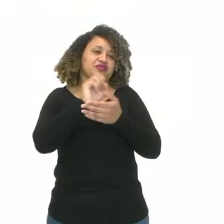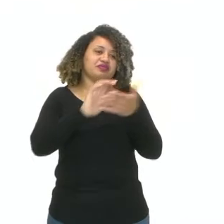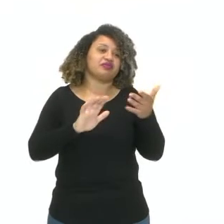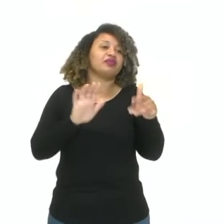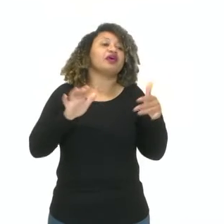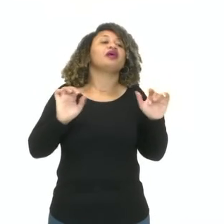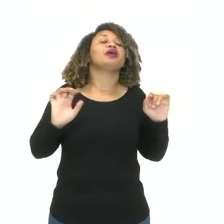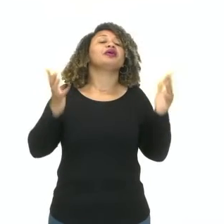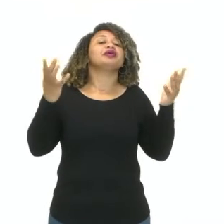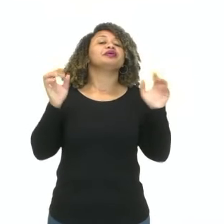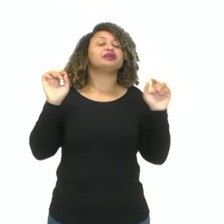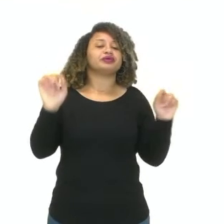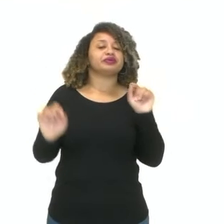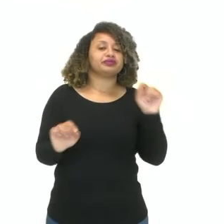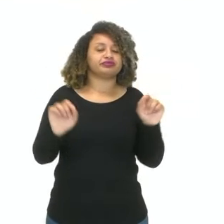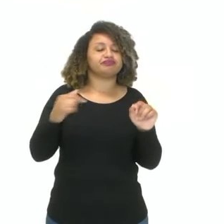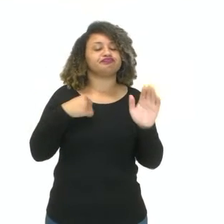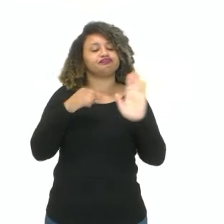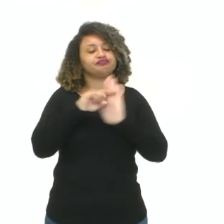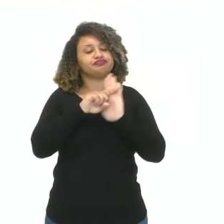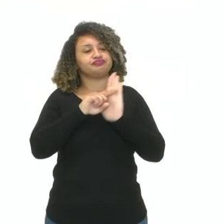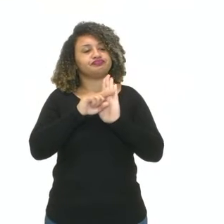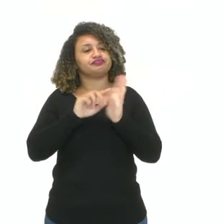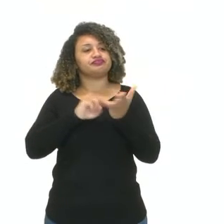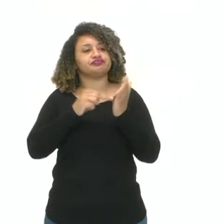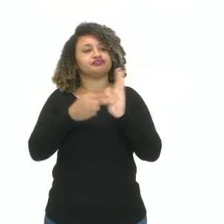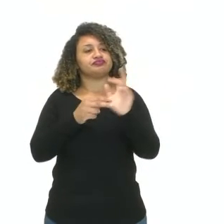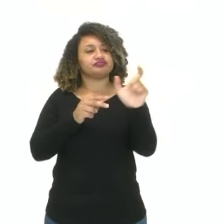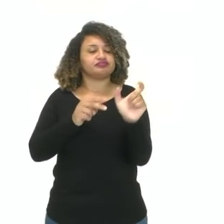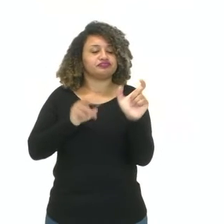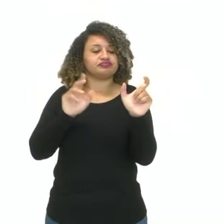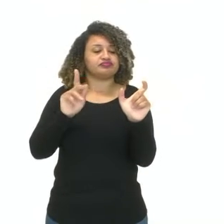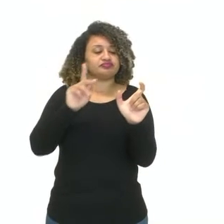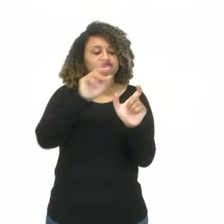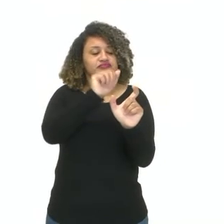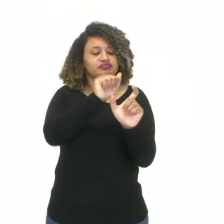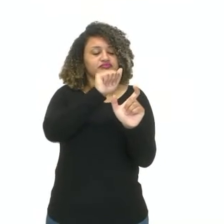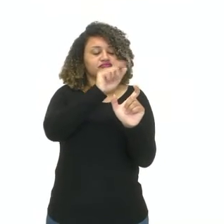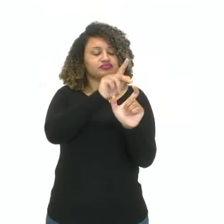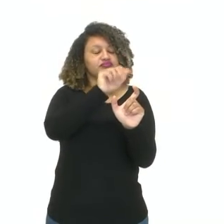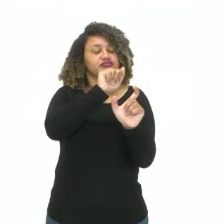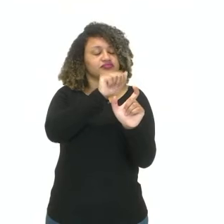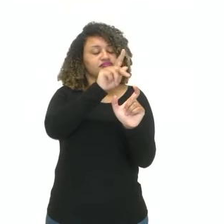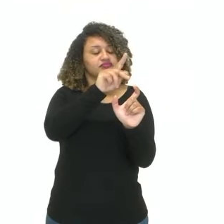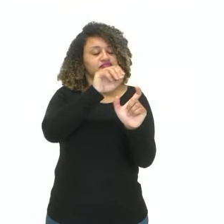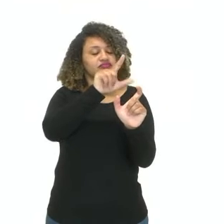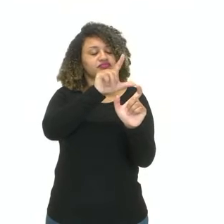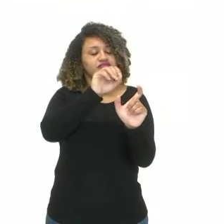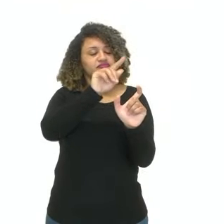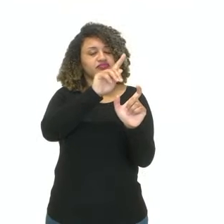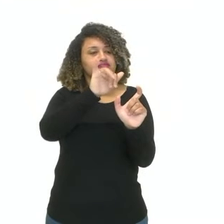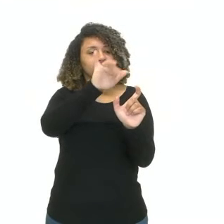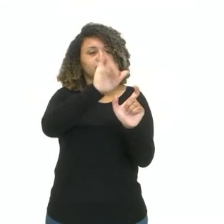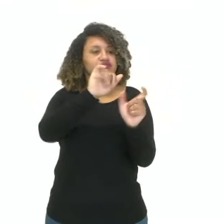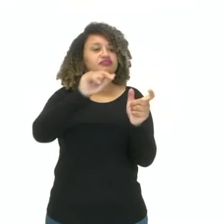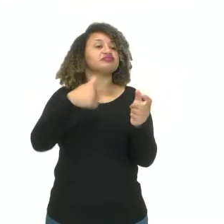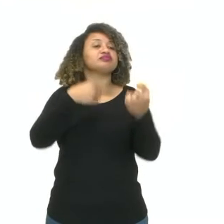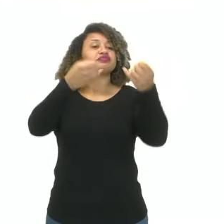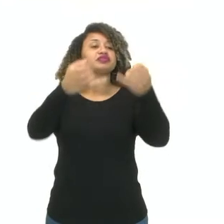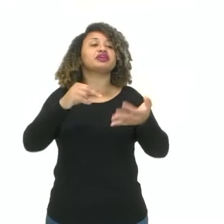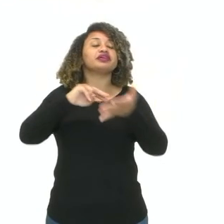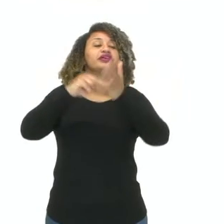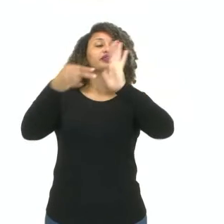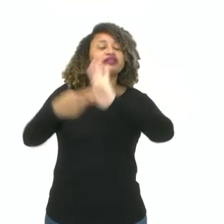acontece? Pesquise o significado da palavra apologia para você explicar o efeito de sentido